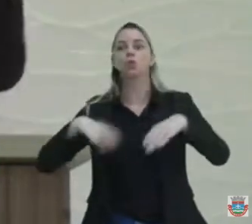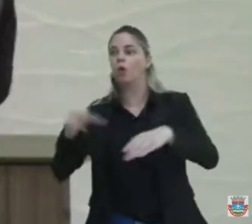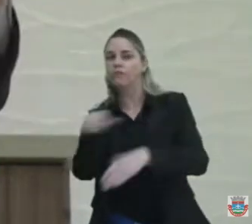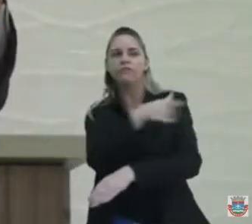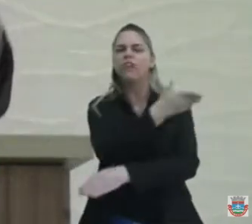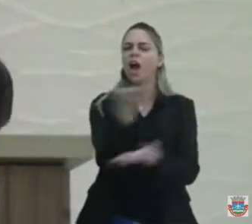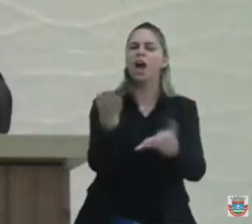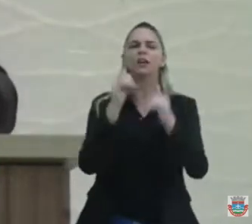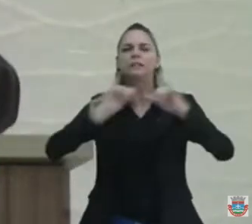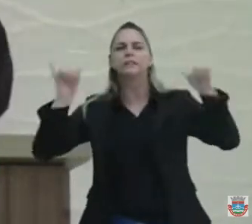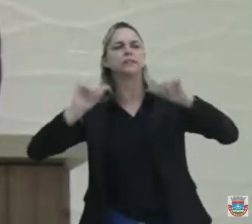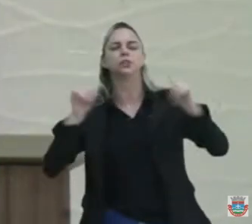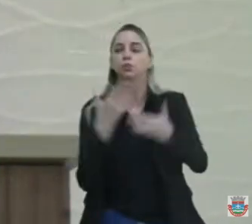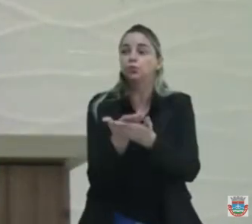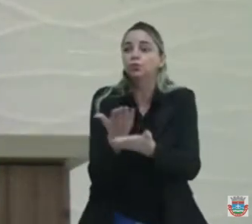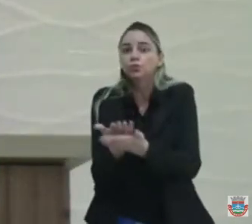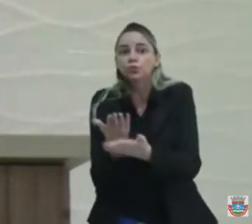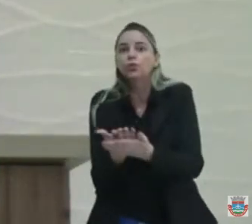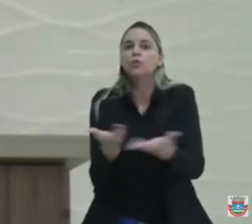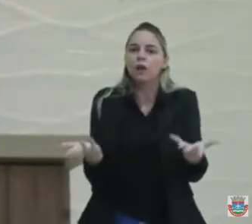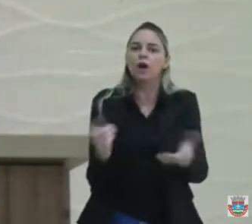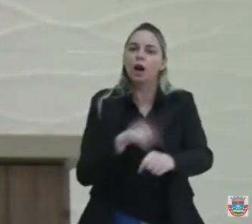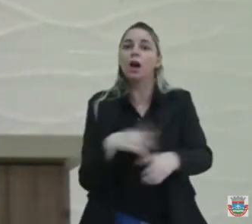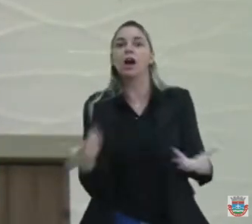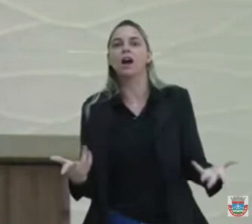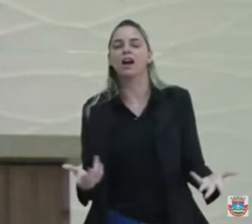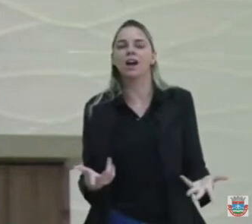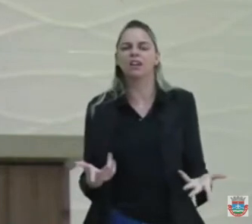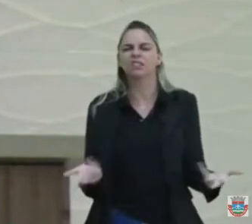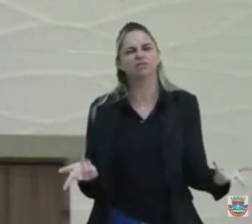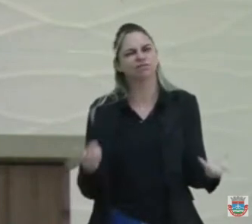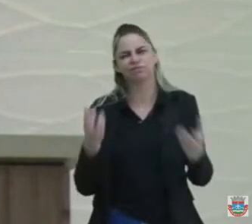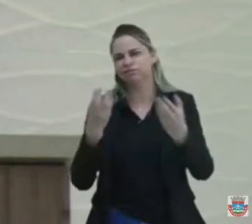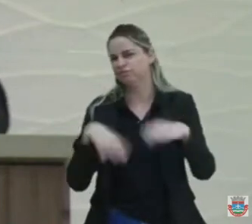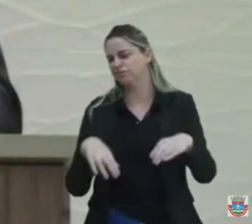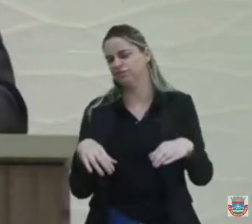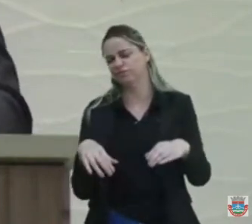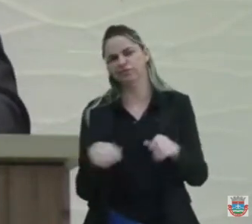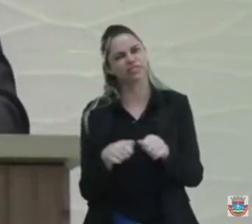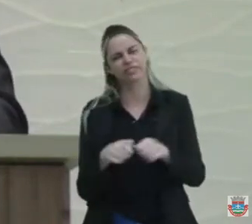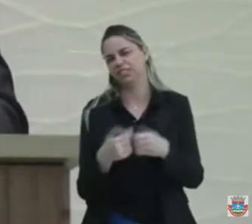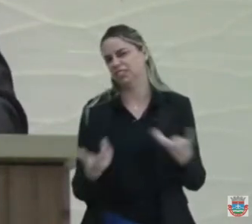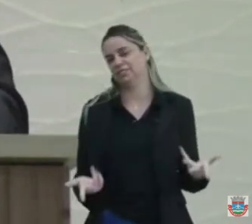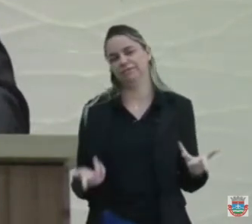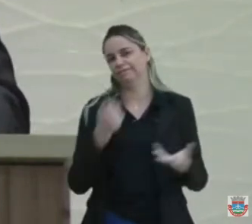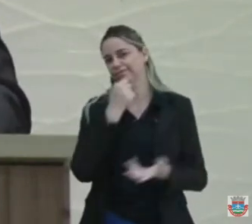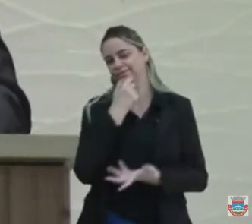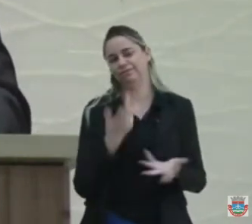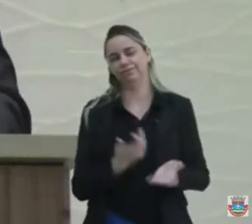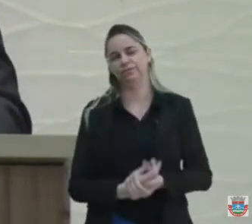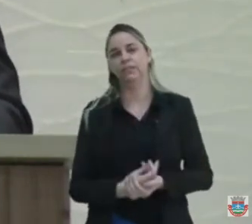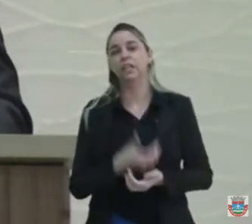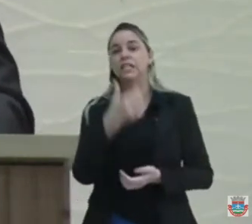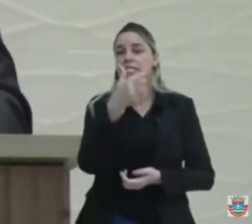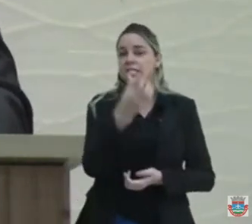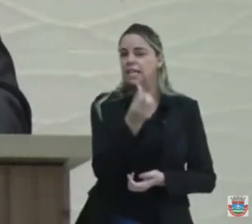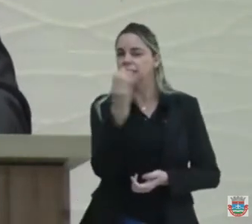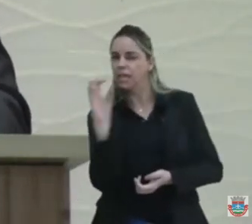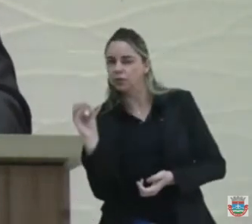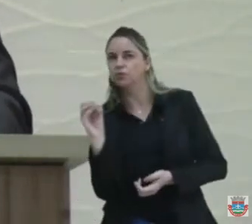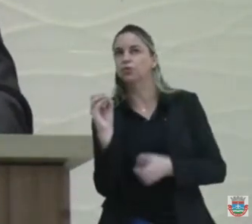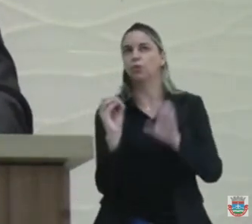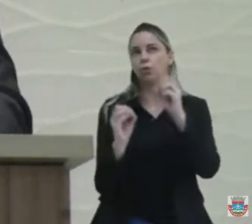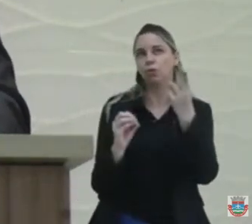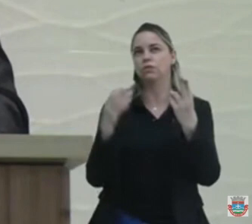e tal, e não fizeram concurso público. Se nós tivéssemos hoje 600 ou 700